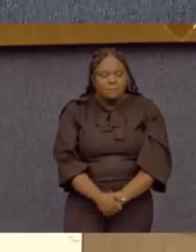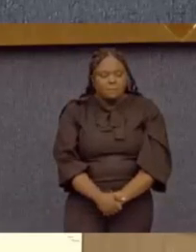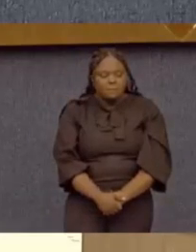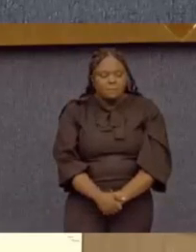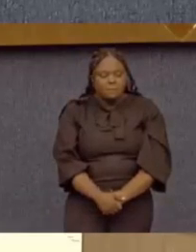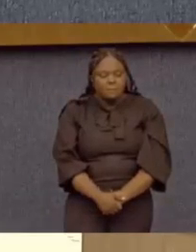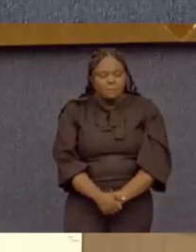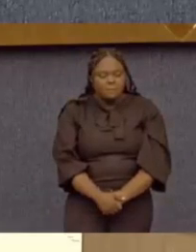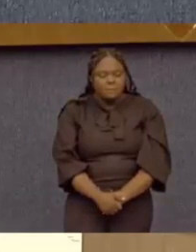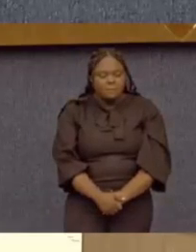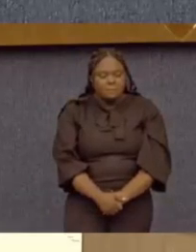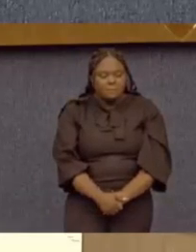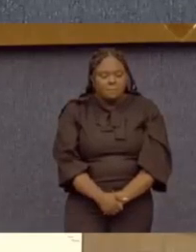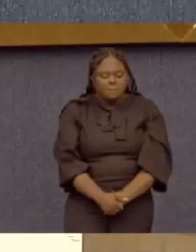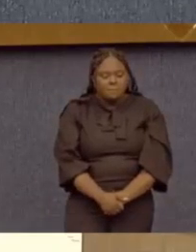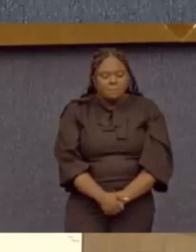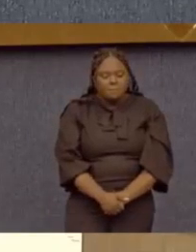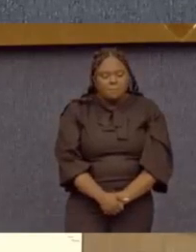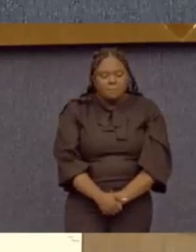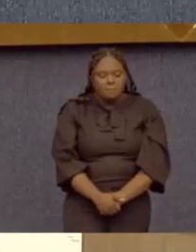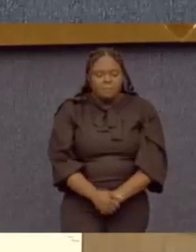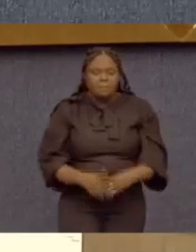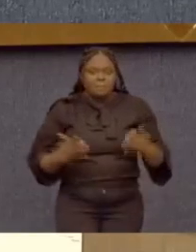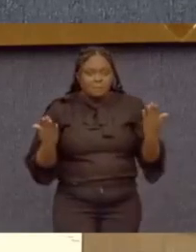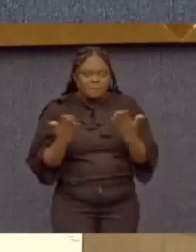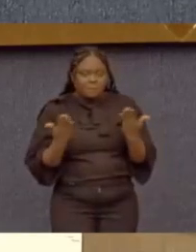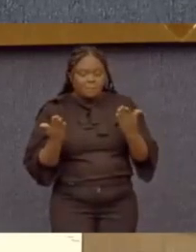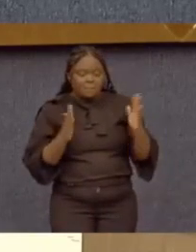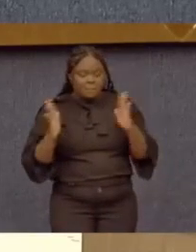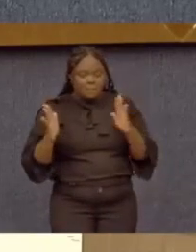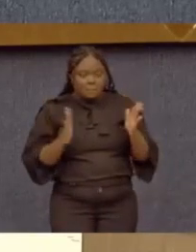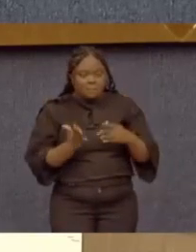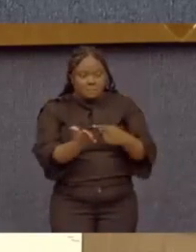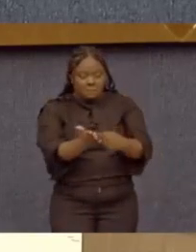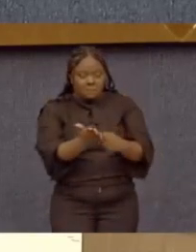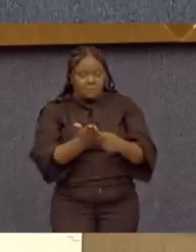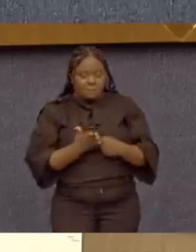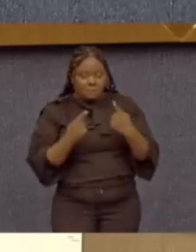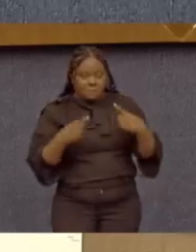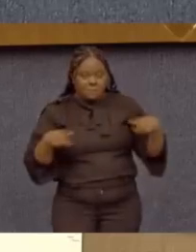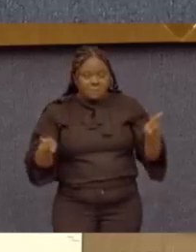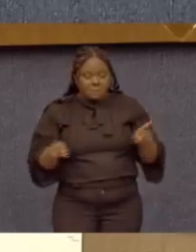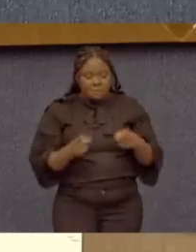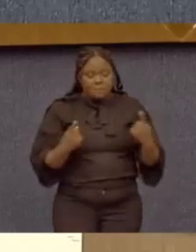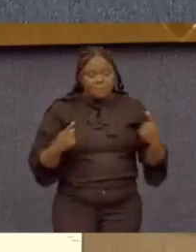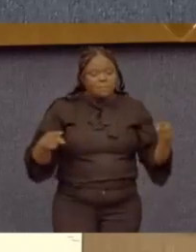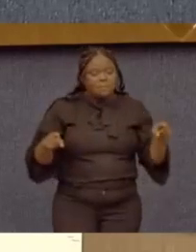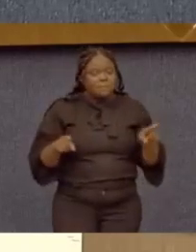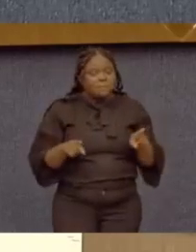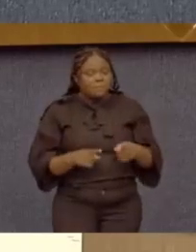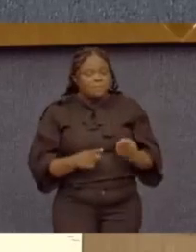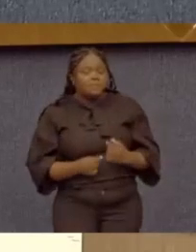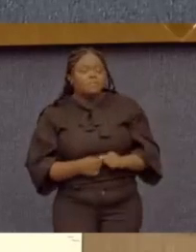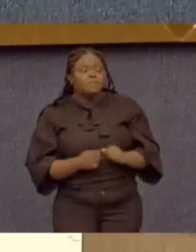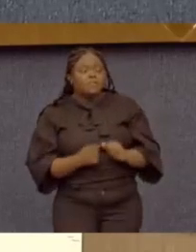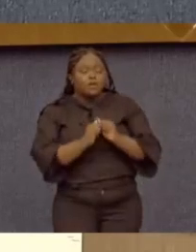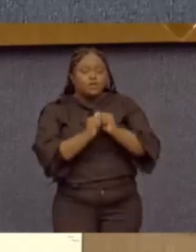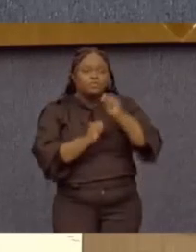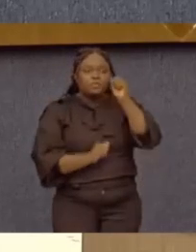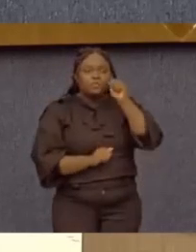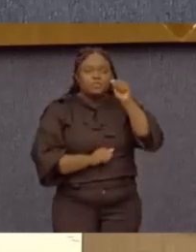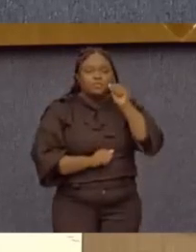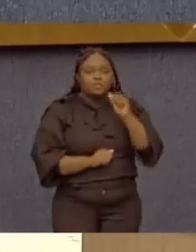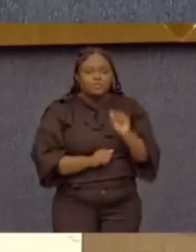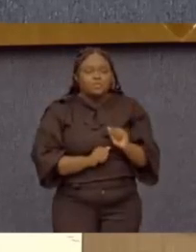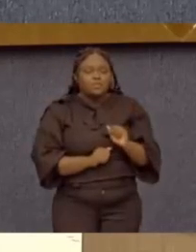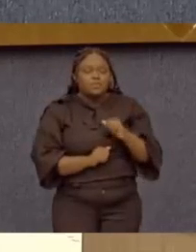Senhoras e senhores, neste momento convidamos o coral Santa Dulce, sob a regência da irmã Andréia dos Santos